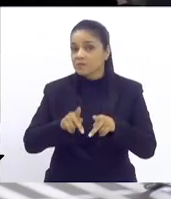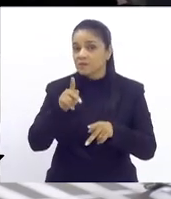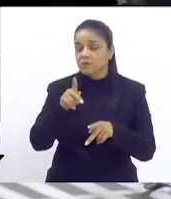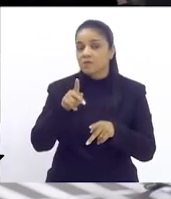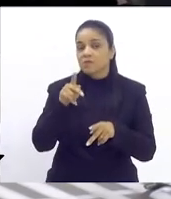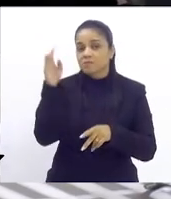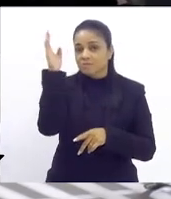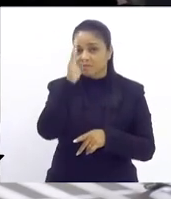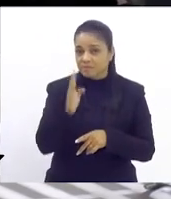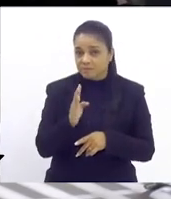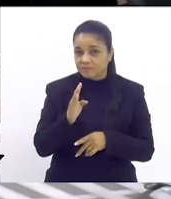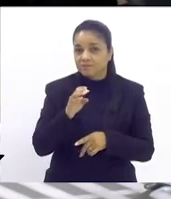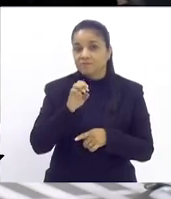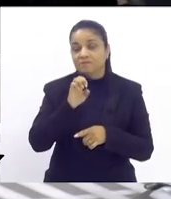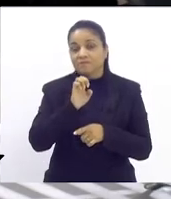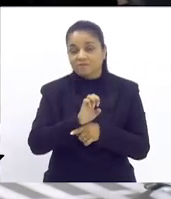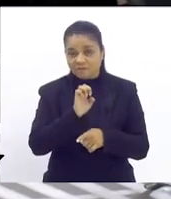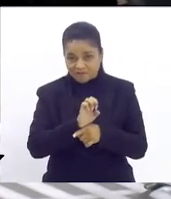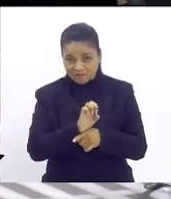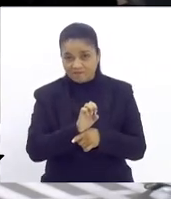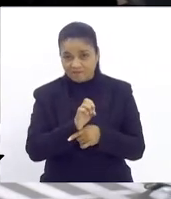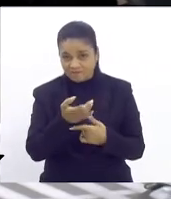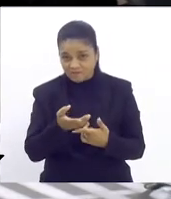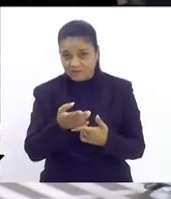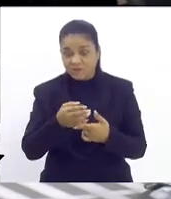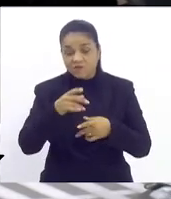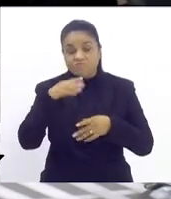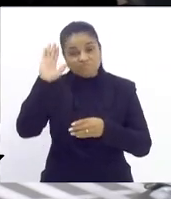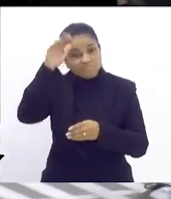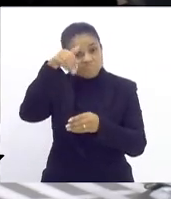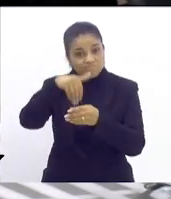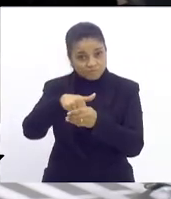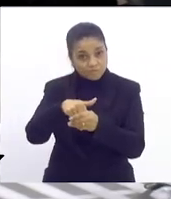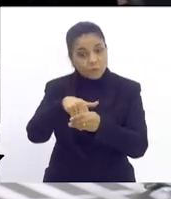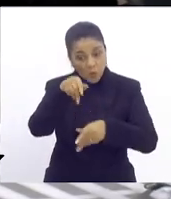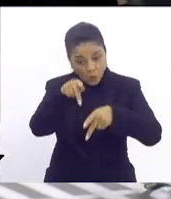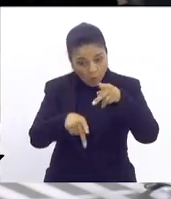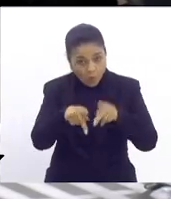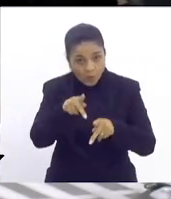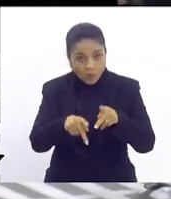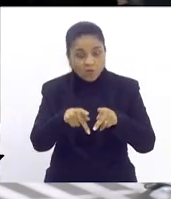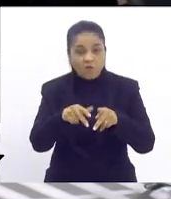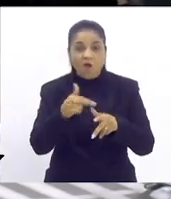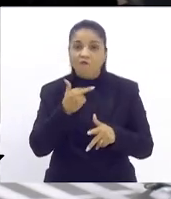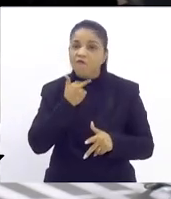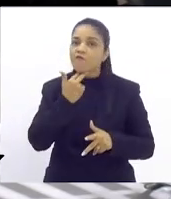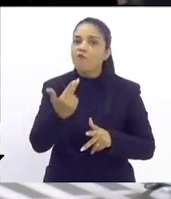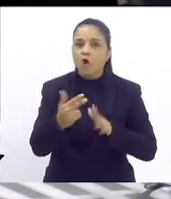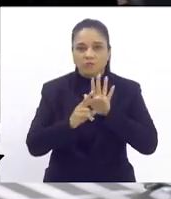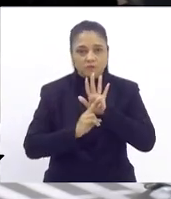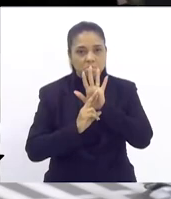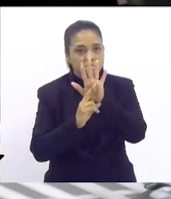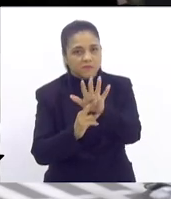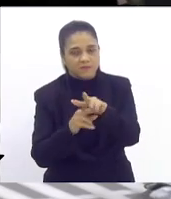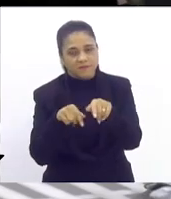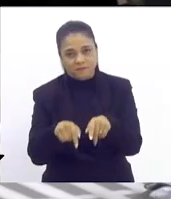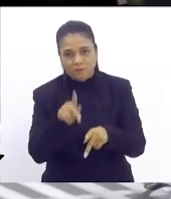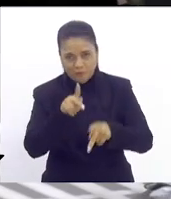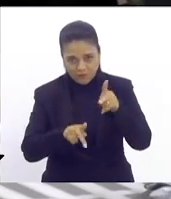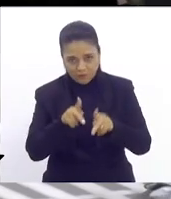estamos aqui eleito fomos eleitos pelo povo para dar voz aqueles que não tem voz se tratam